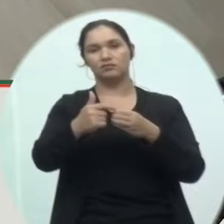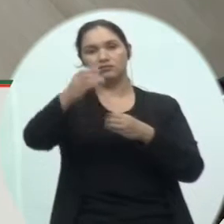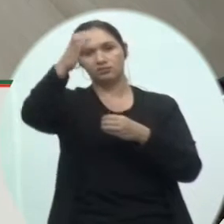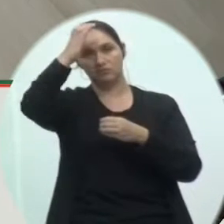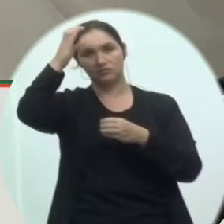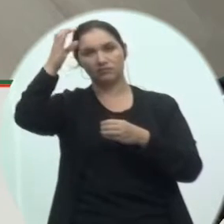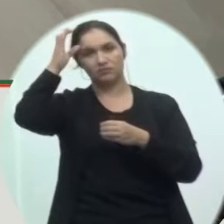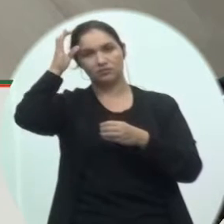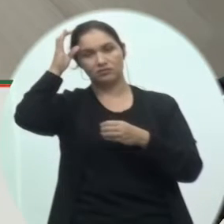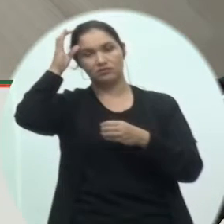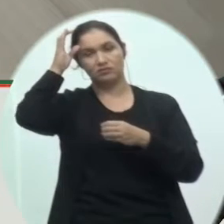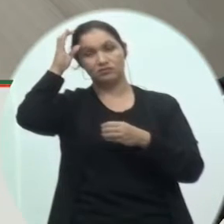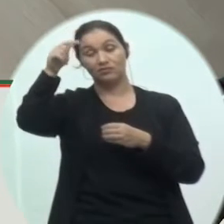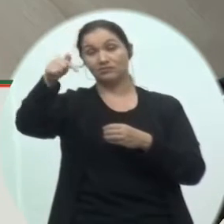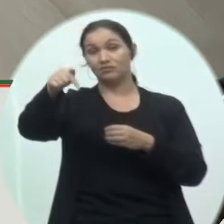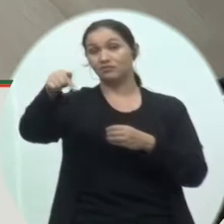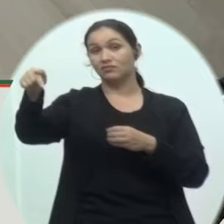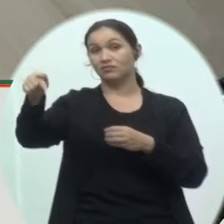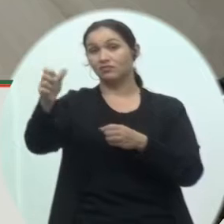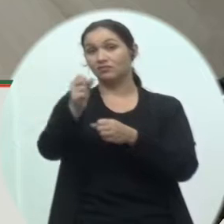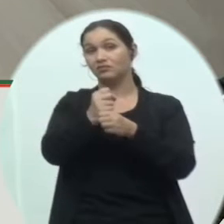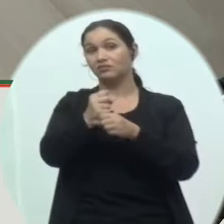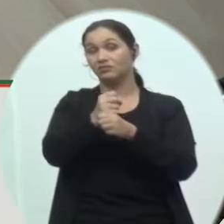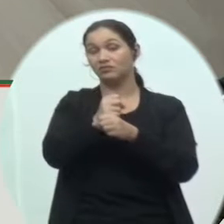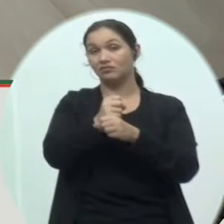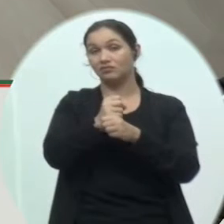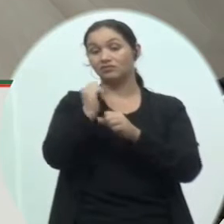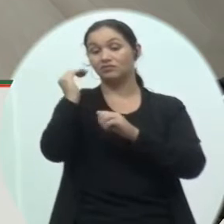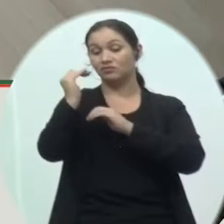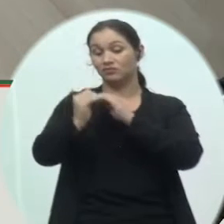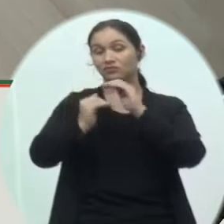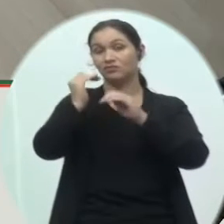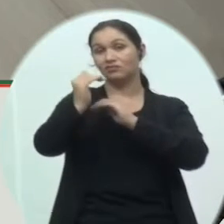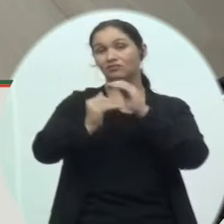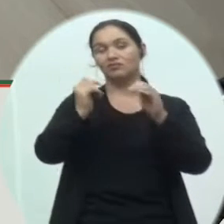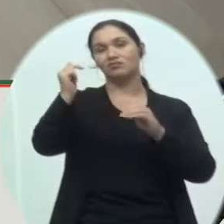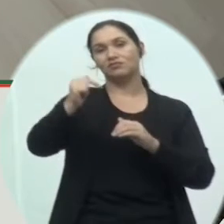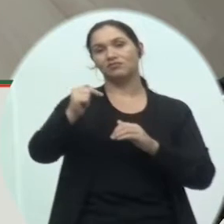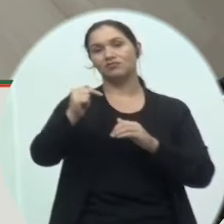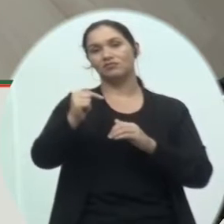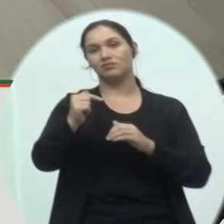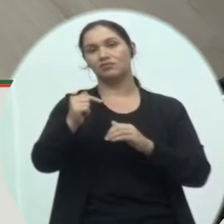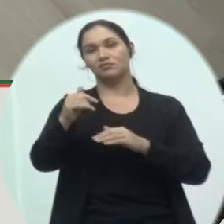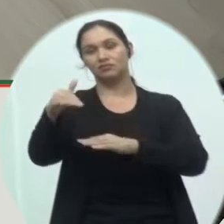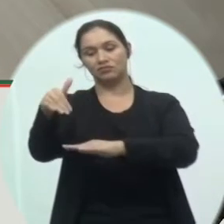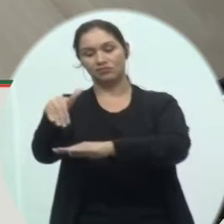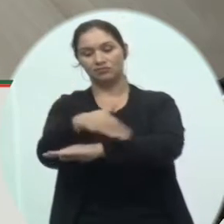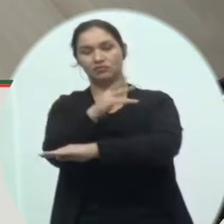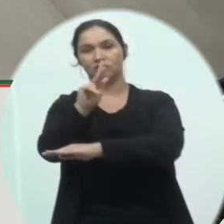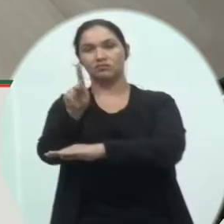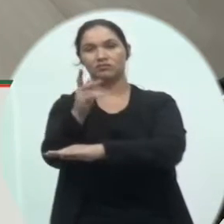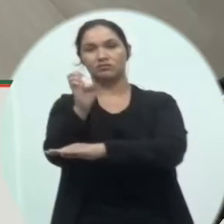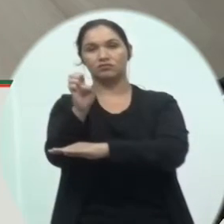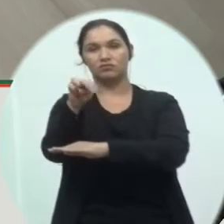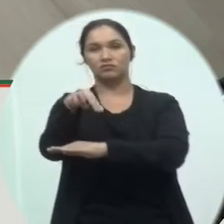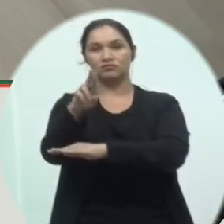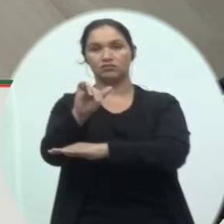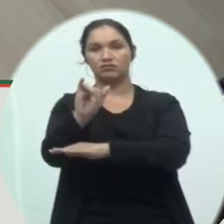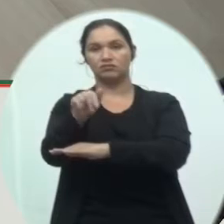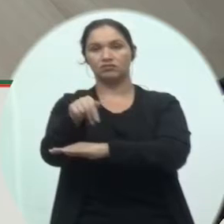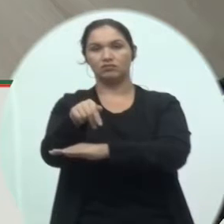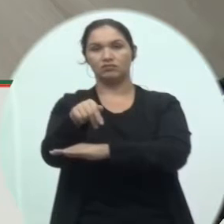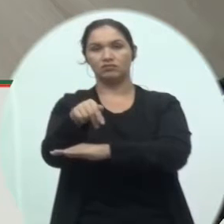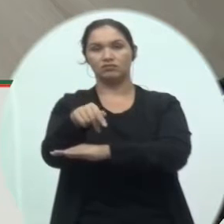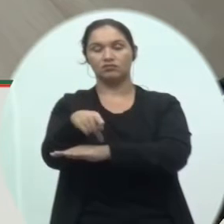Criciúma há 77 anos. Não apenas no mesmo endereço, na rua Henrique Lage, número 420, no